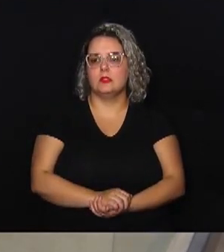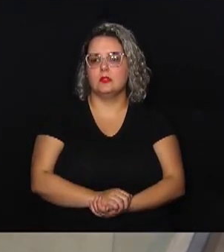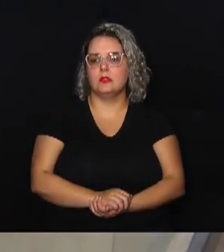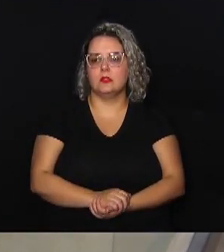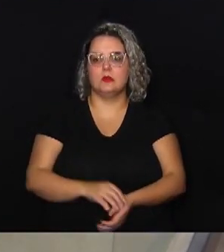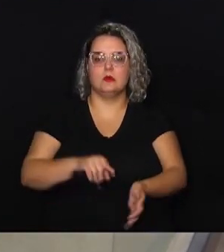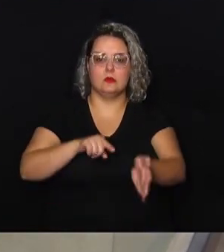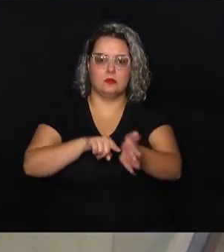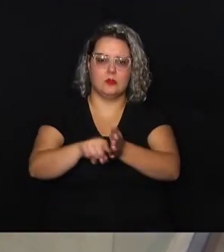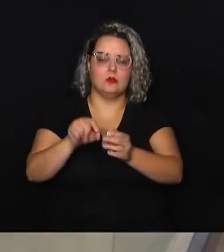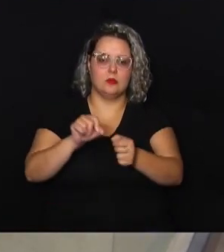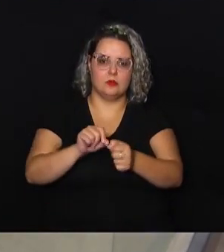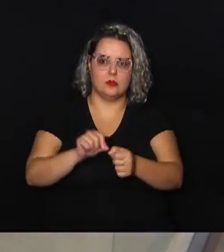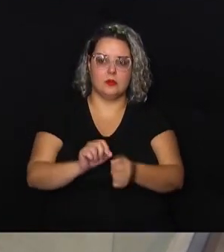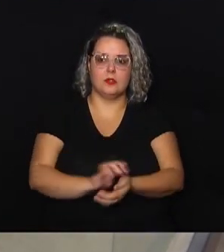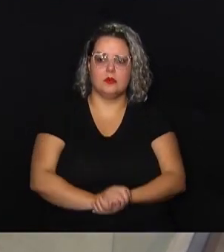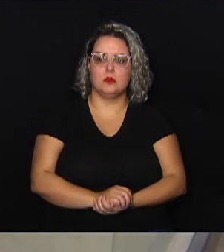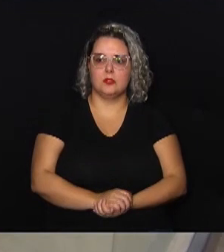pergunta.